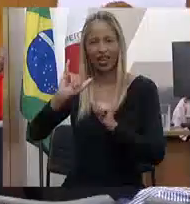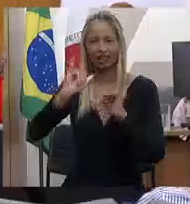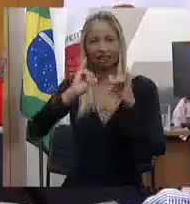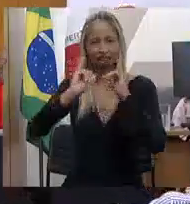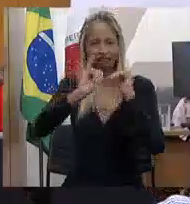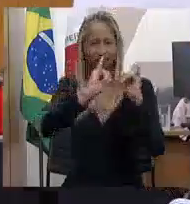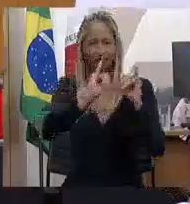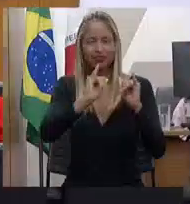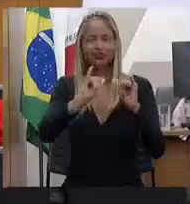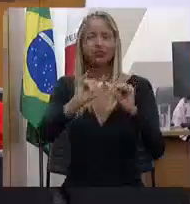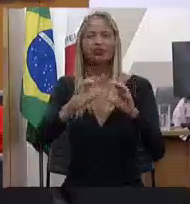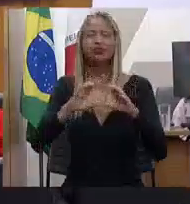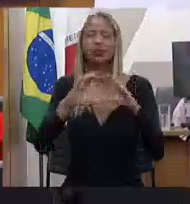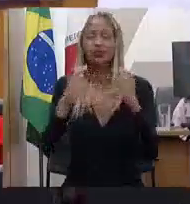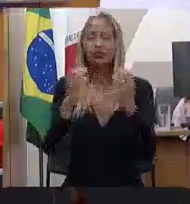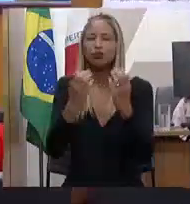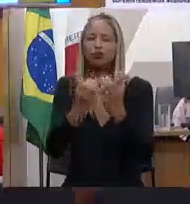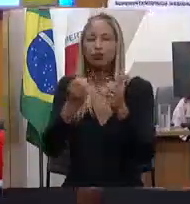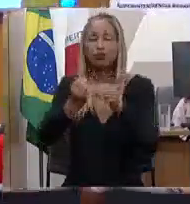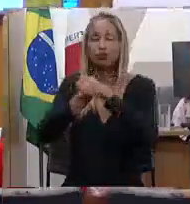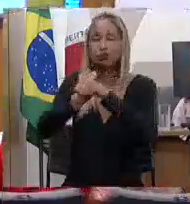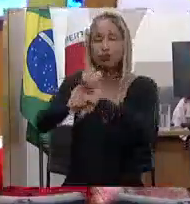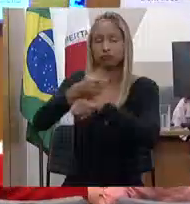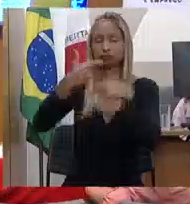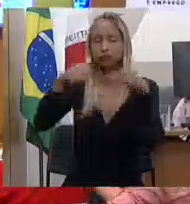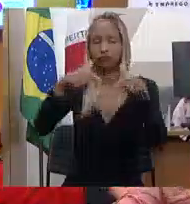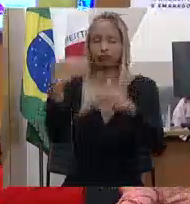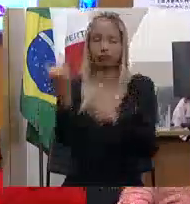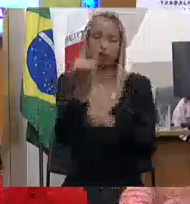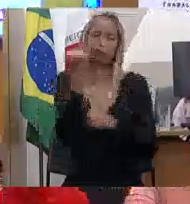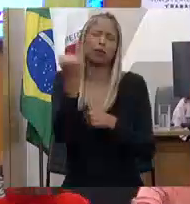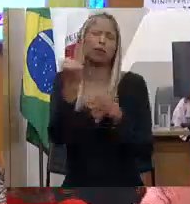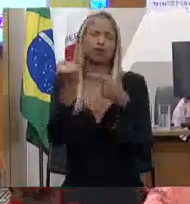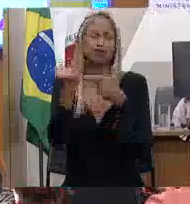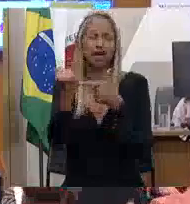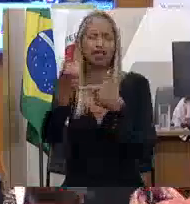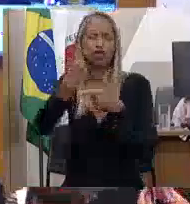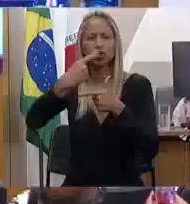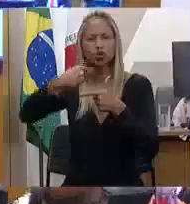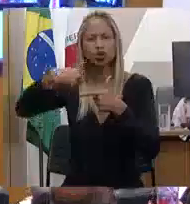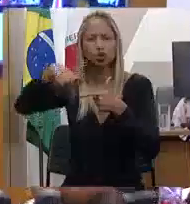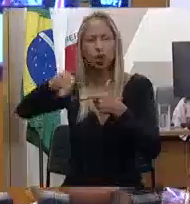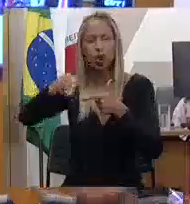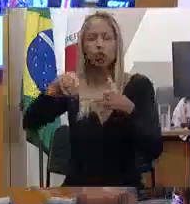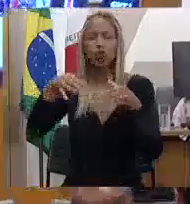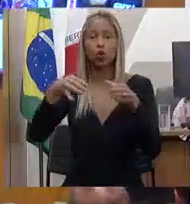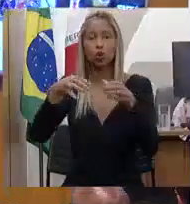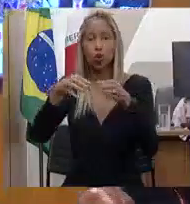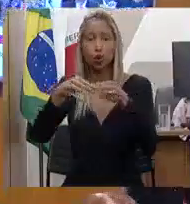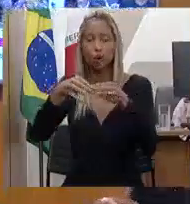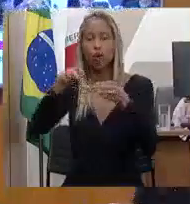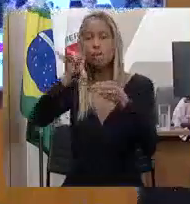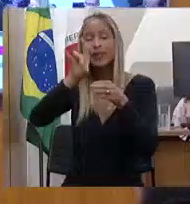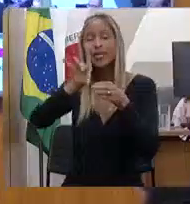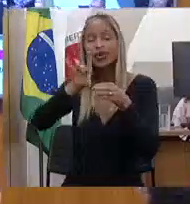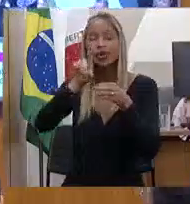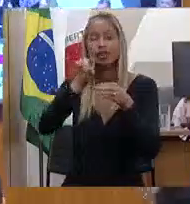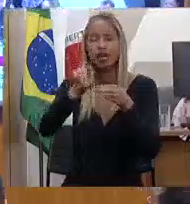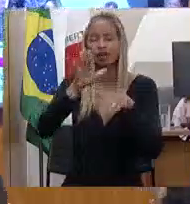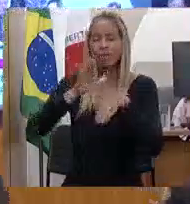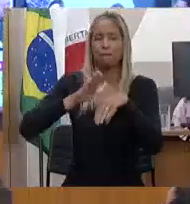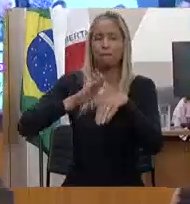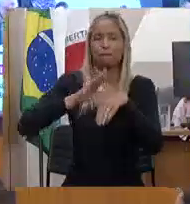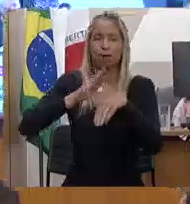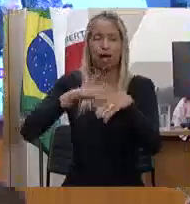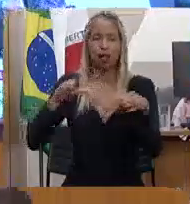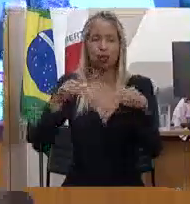sobre o trabalho escravo a importância do nosso bloco parlamentar ter priorizado mais uma